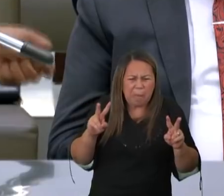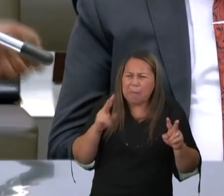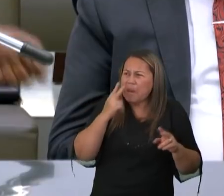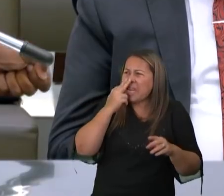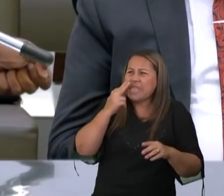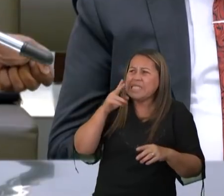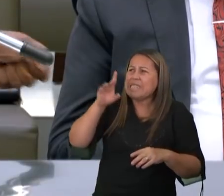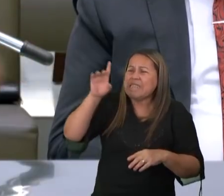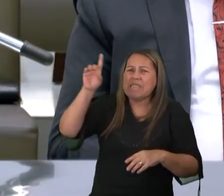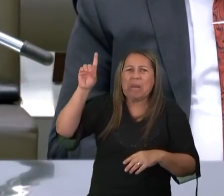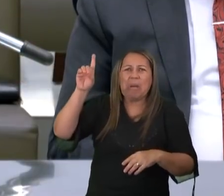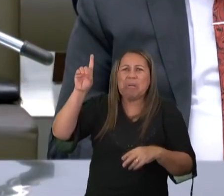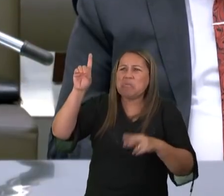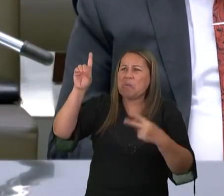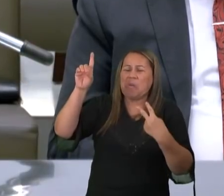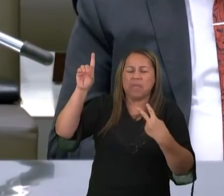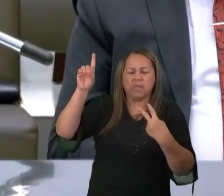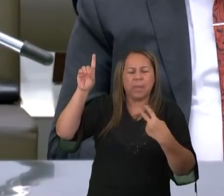lá.